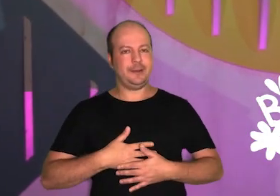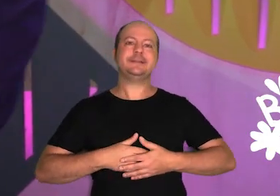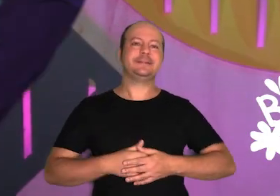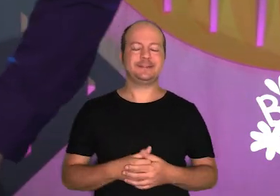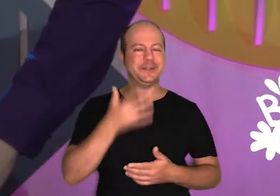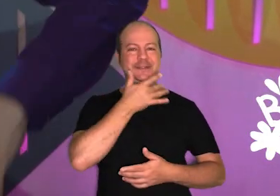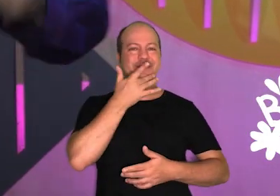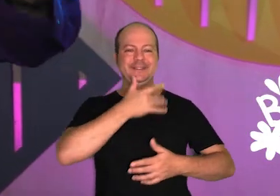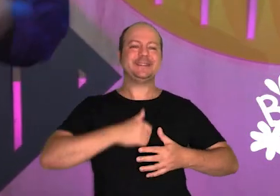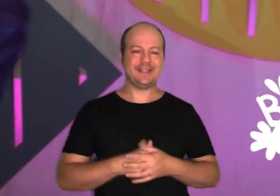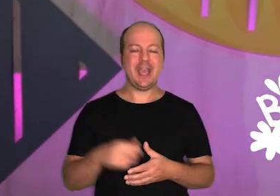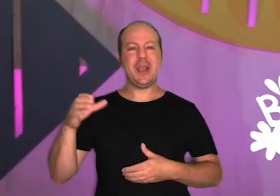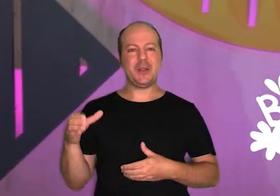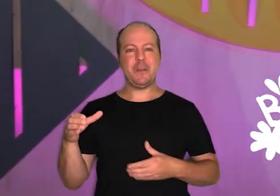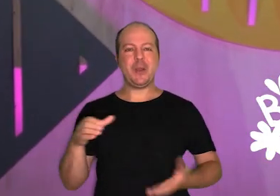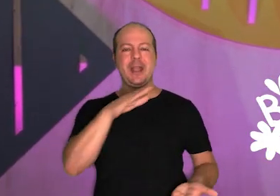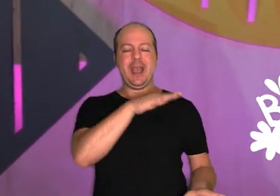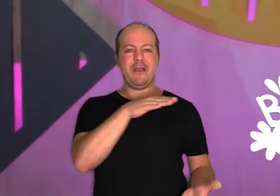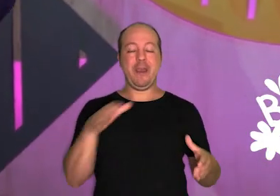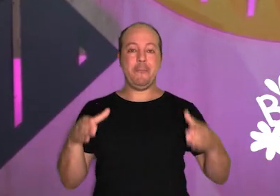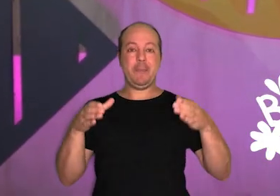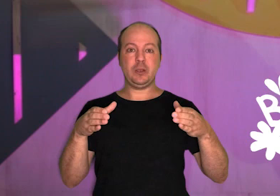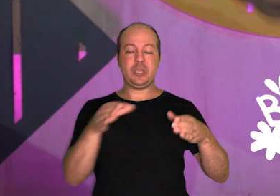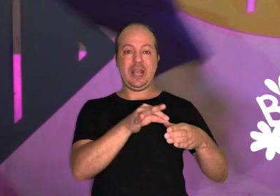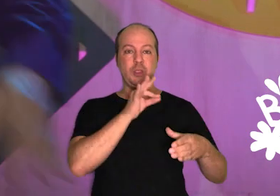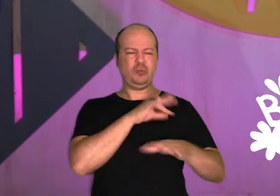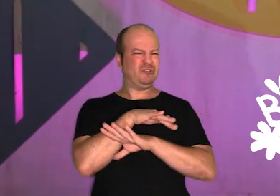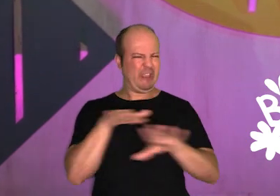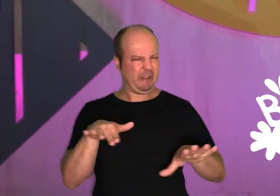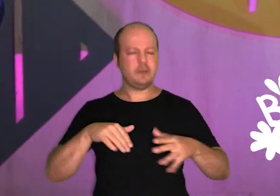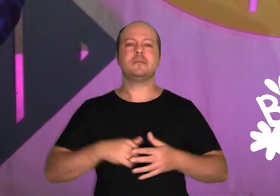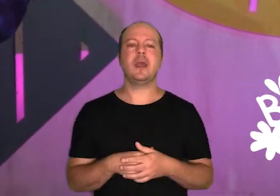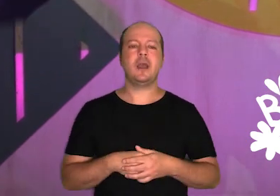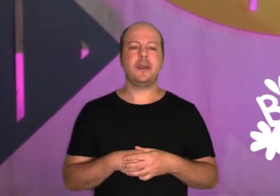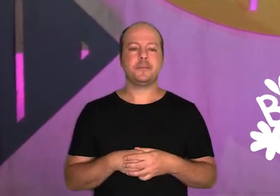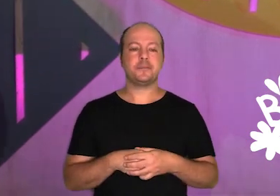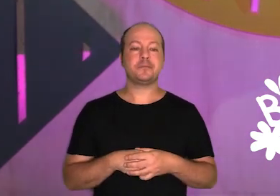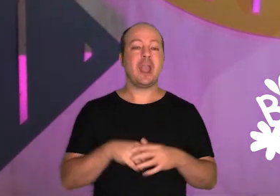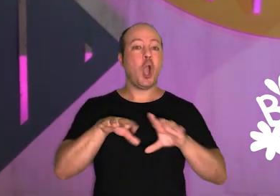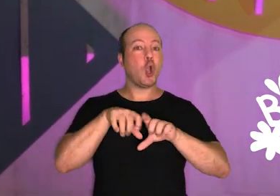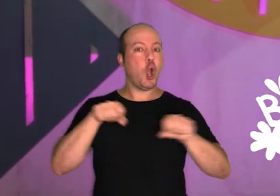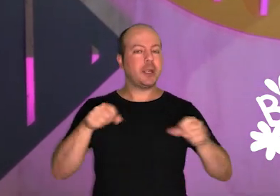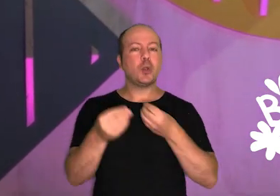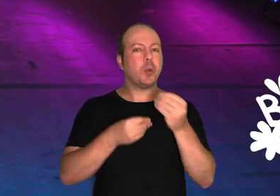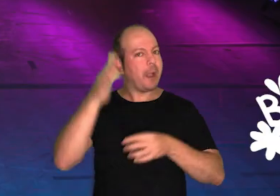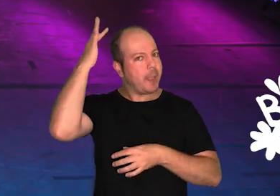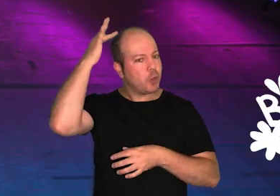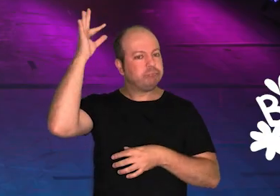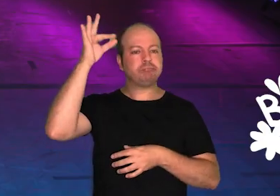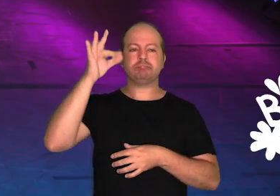Que delícia. Copo, garrafa, balde, canudo, chega. Corda. Para fazer uma corda, a gente pega um pedaço do